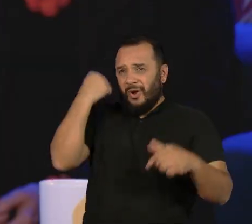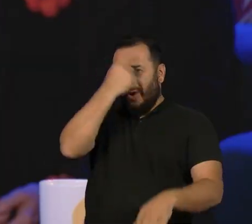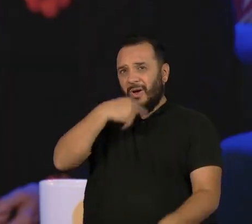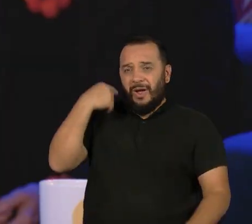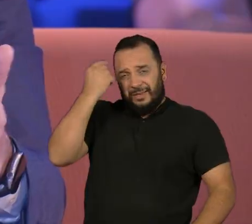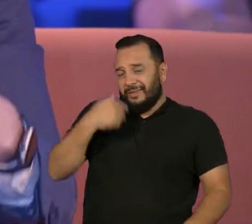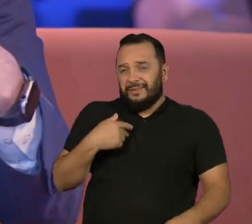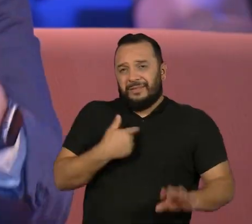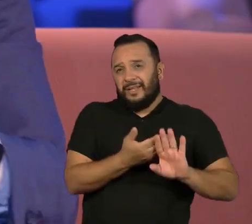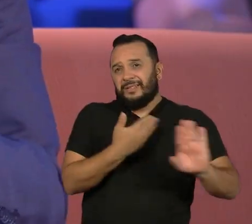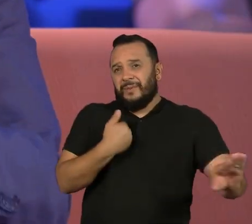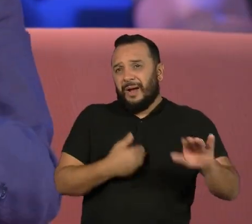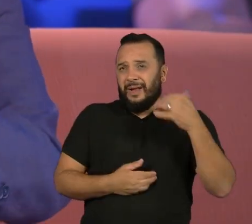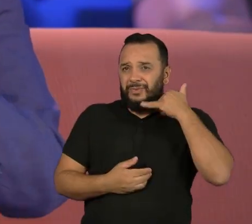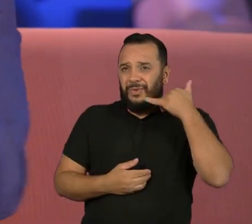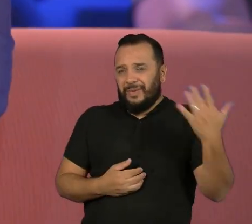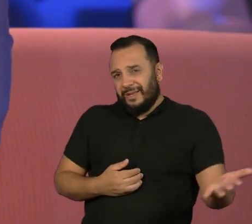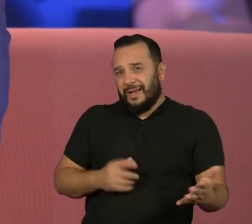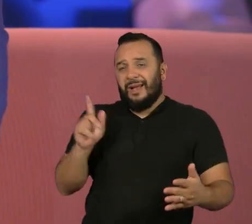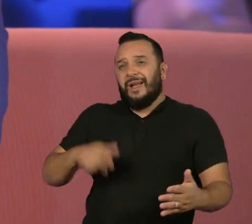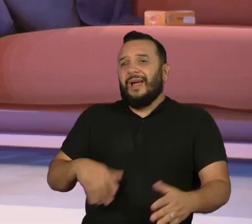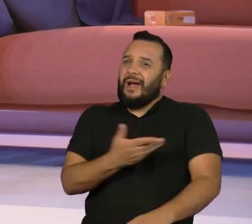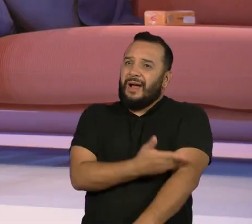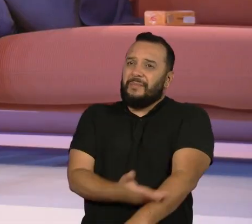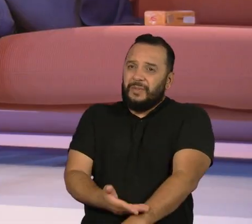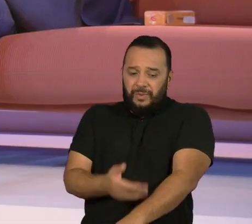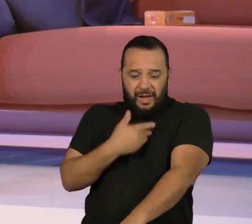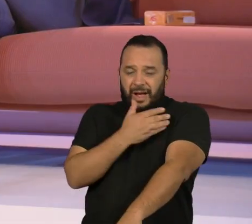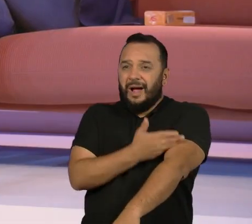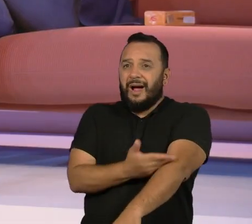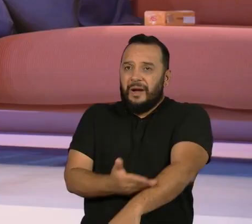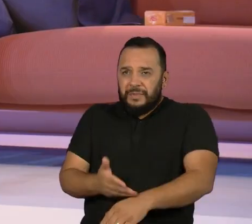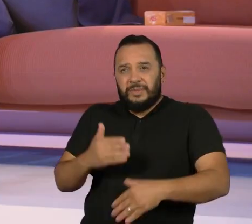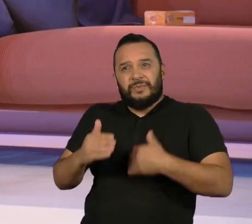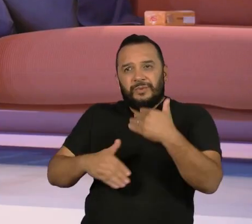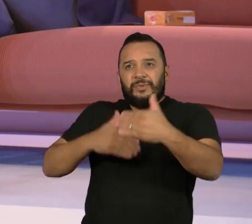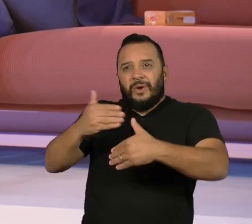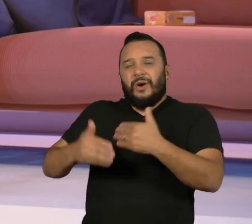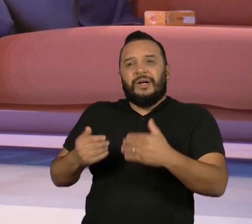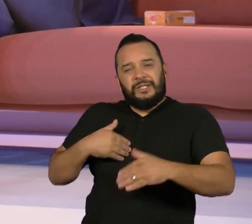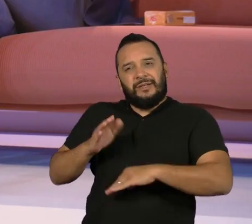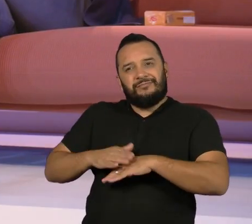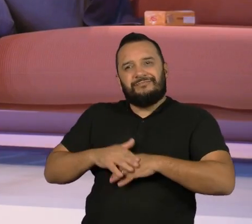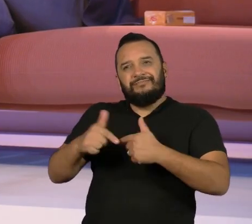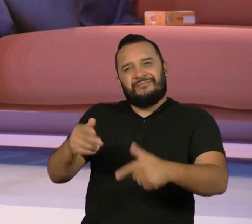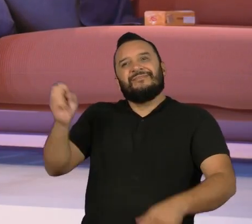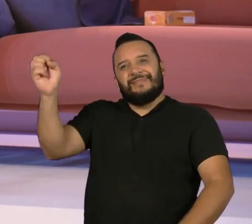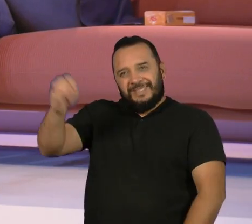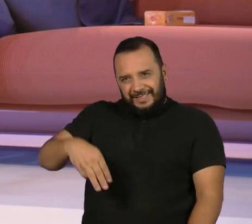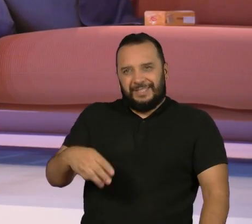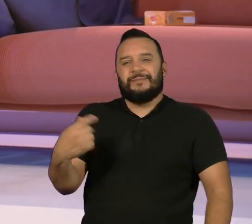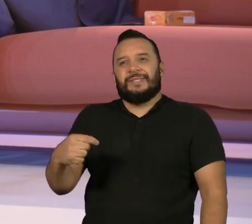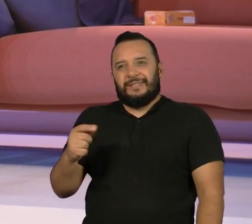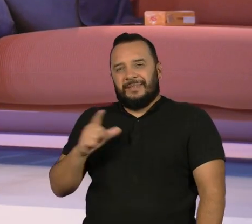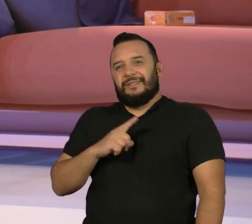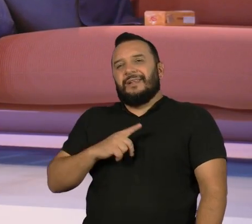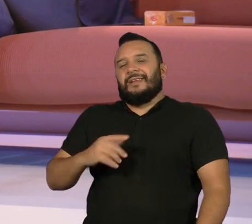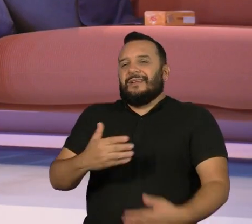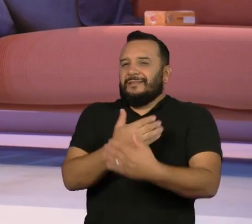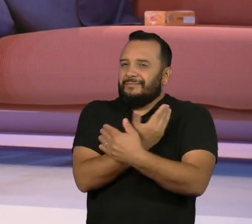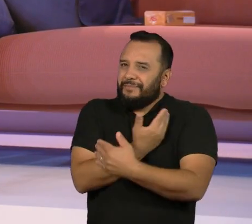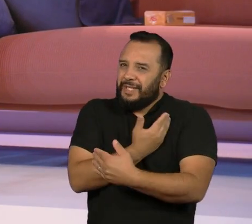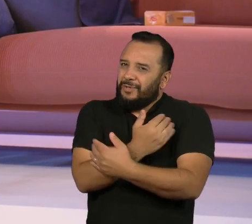Tudo é hábito. E hábito se constrói. Hábito se pratica. Então, sim, tem que ter um ombro amigo, tem